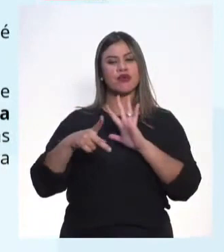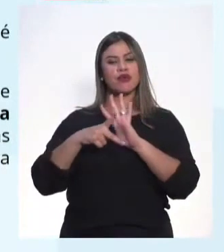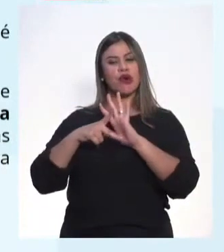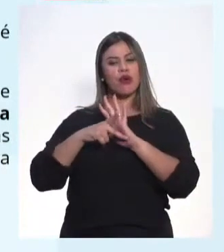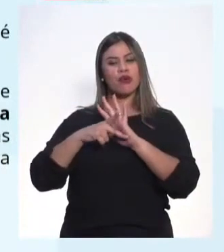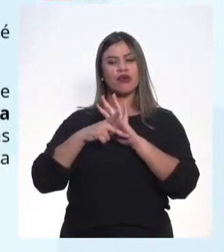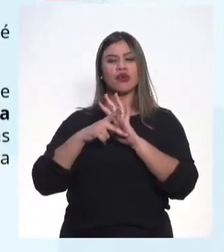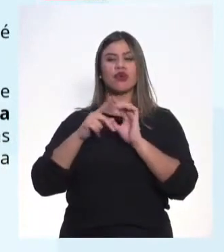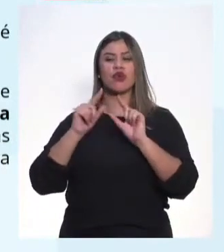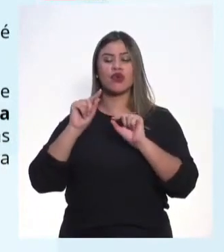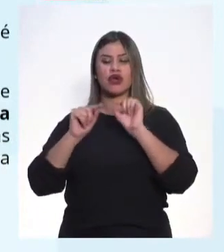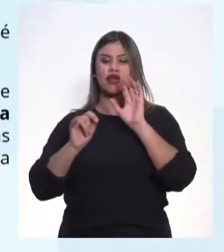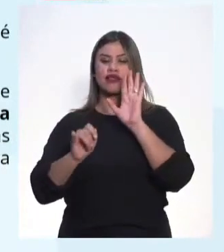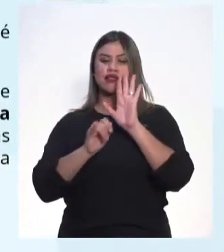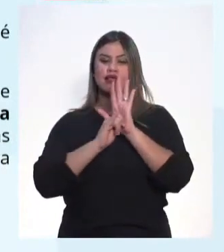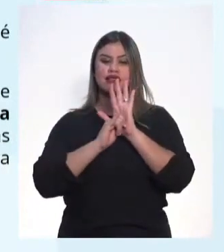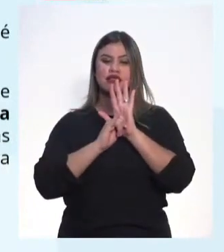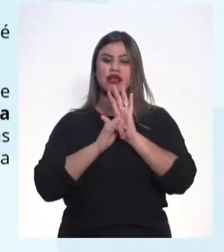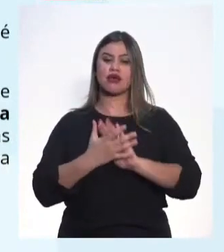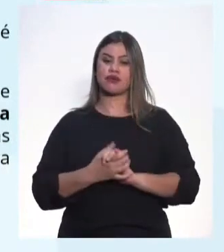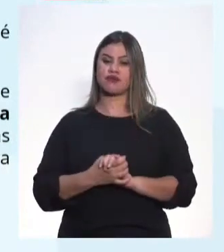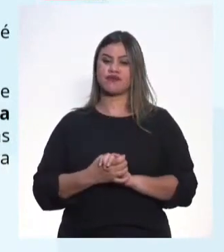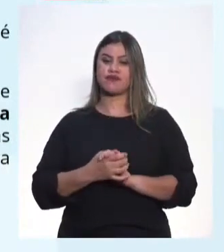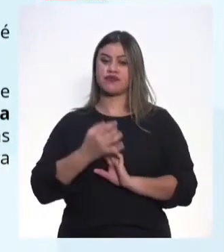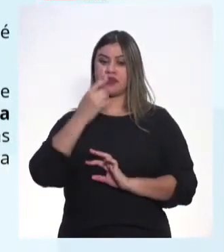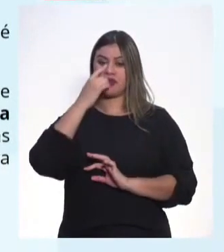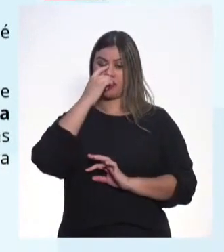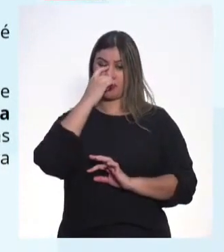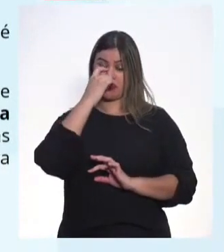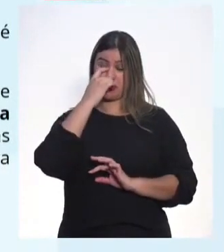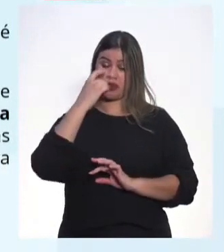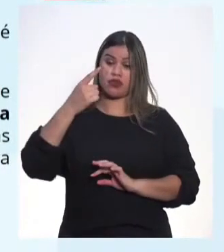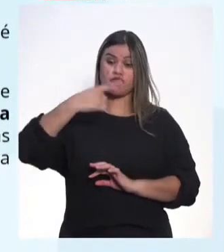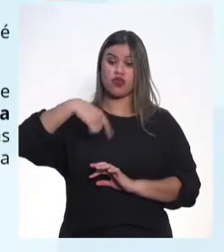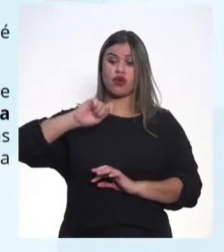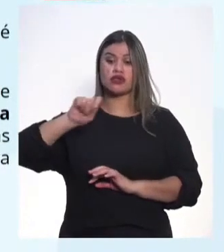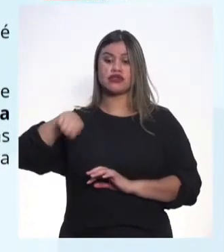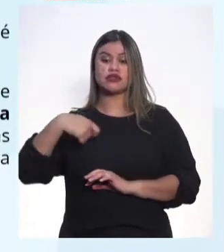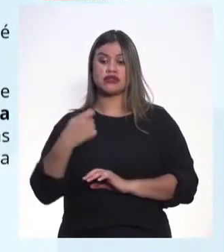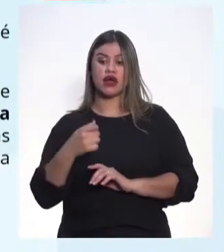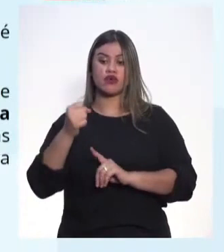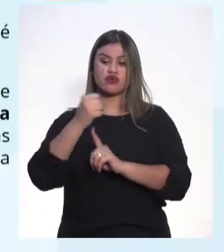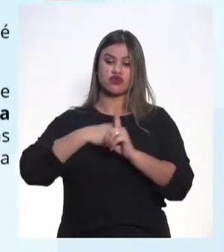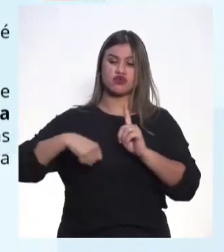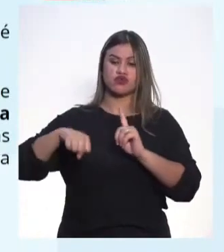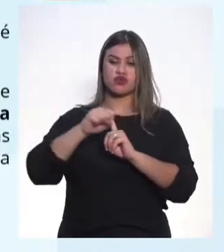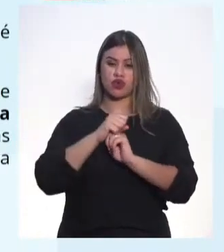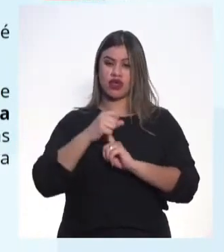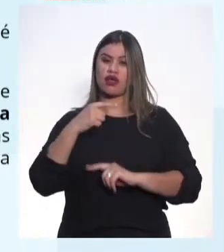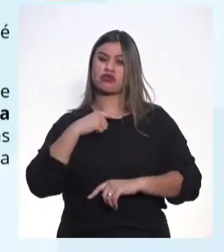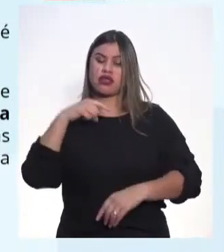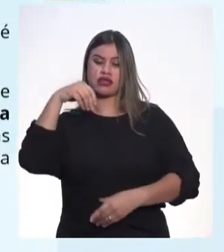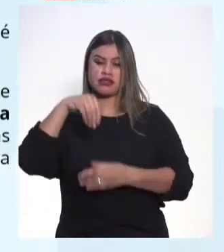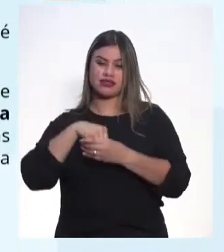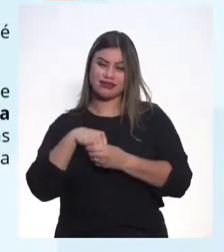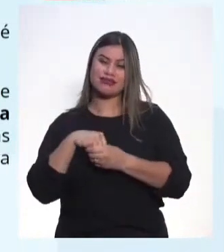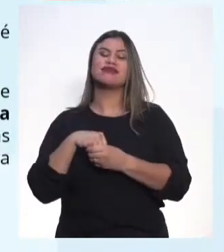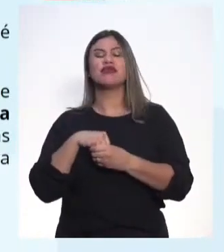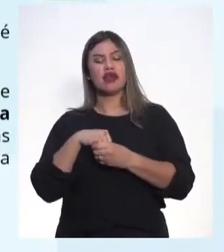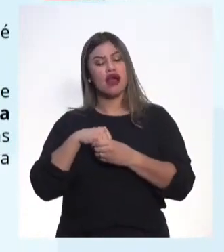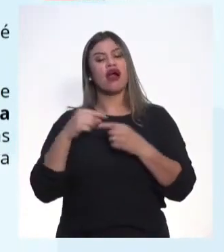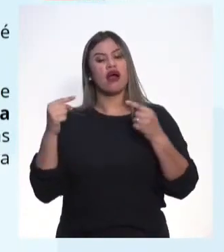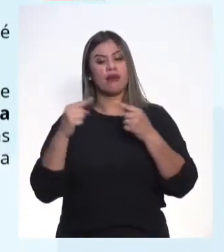sobre a nossa identidade. Então, nós somos seres sociais, né? Nós, indivíduos, dentro de uma